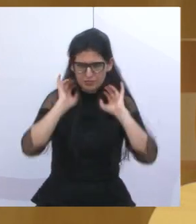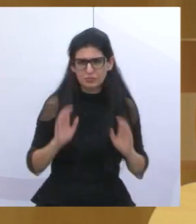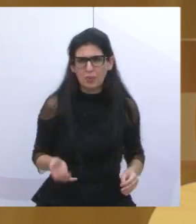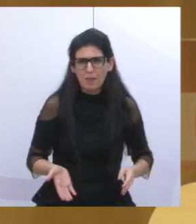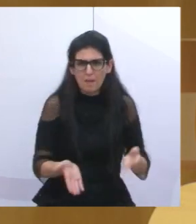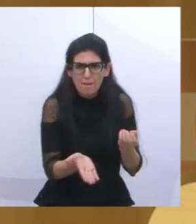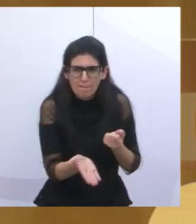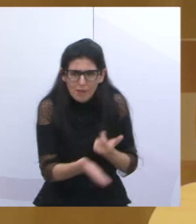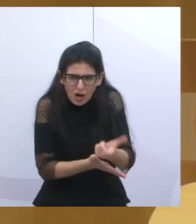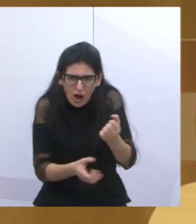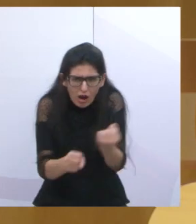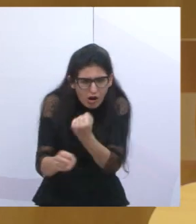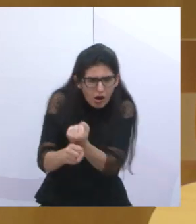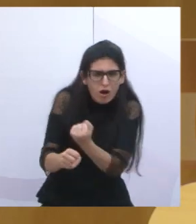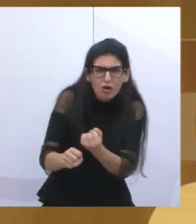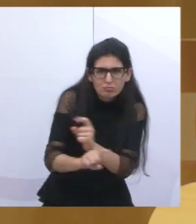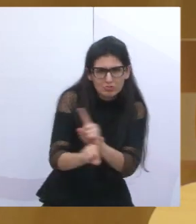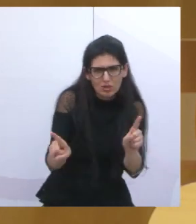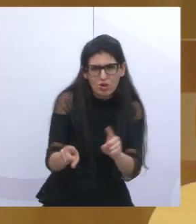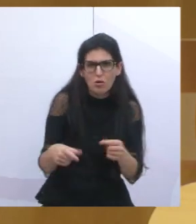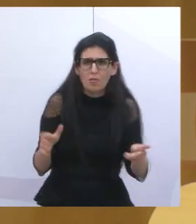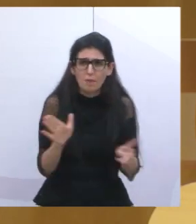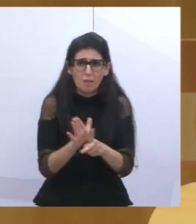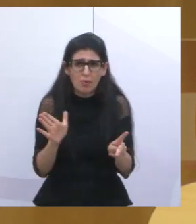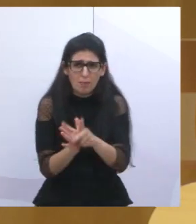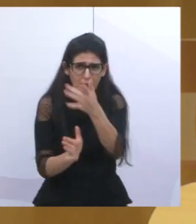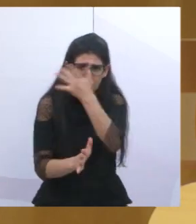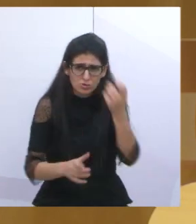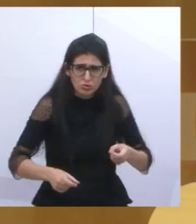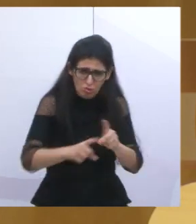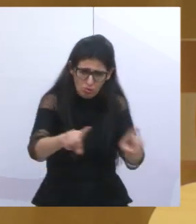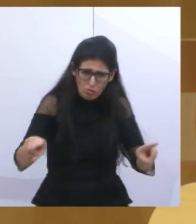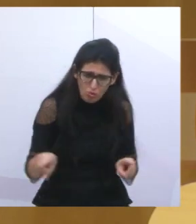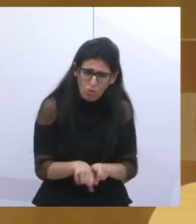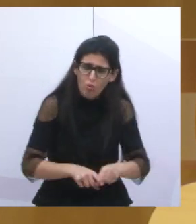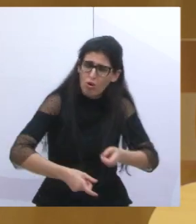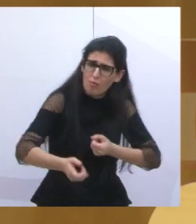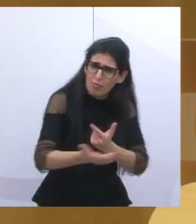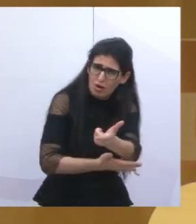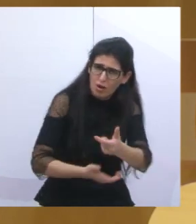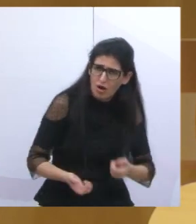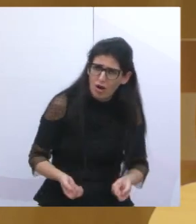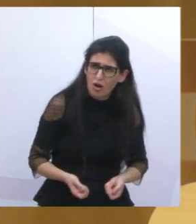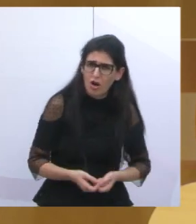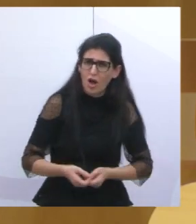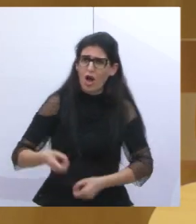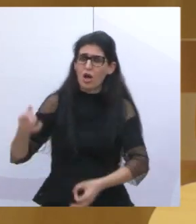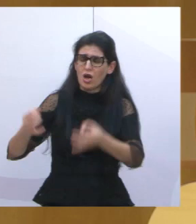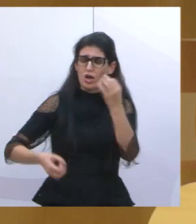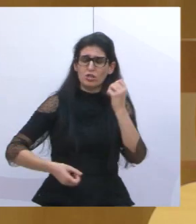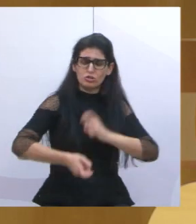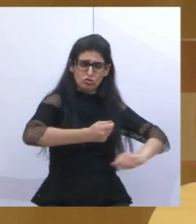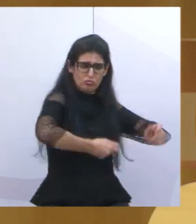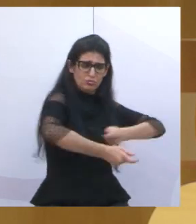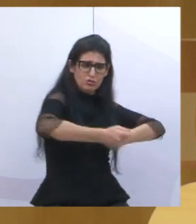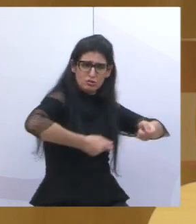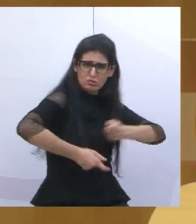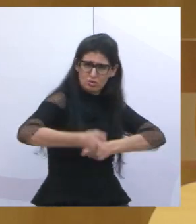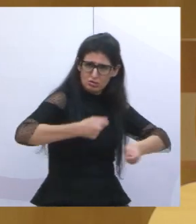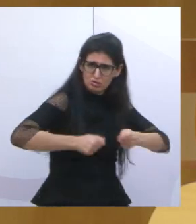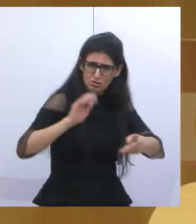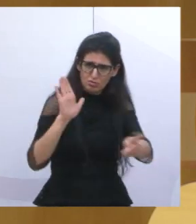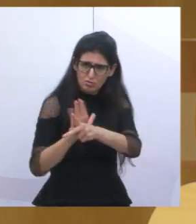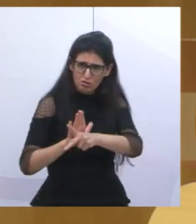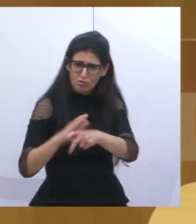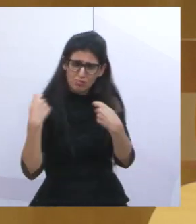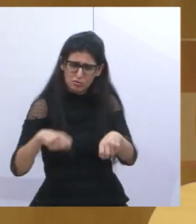infraestrutura. Esse é o dever do loteador, deve ser cobrado pela administração pública, e que nós temos que fazer é cobrar